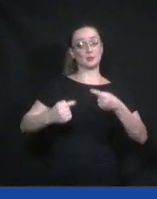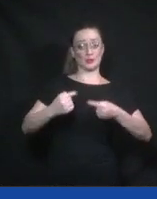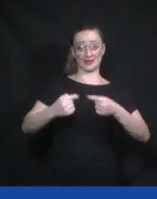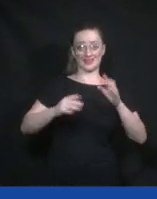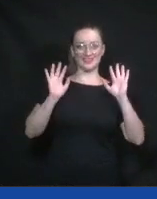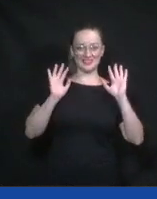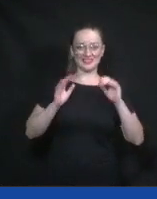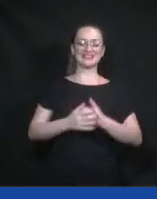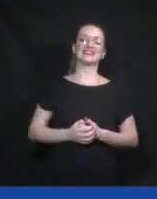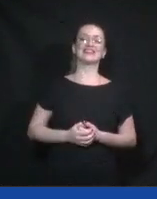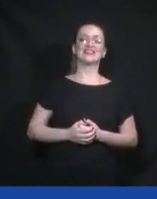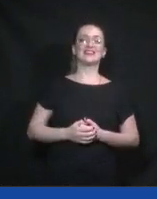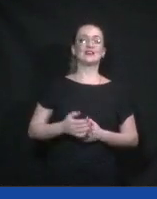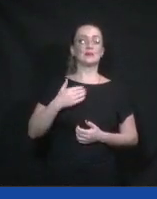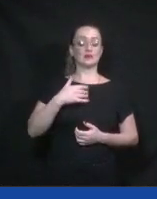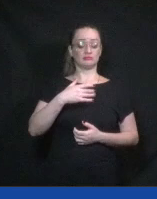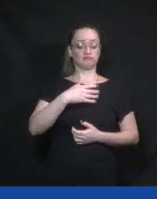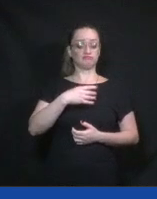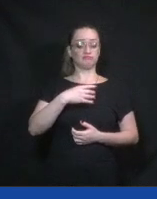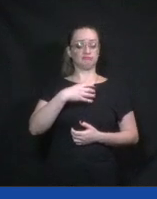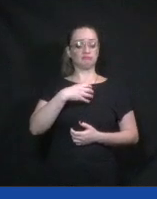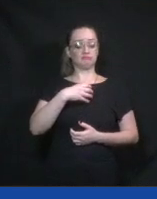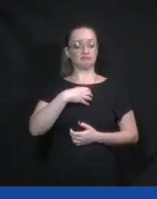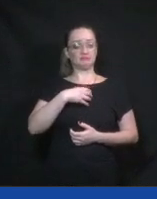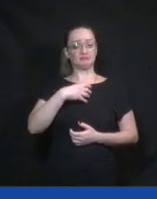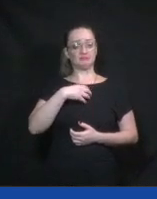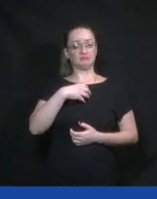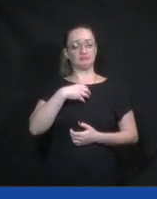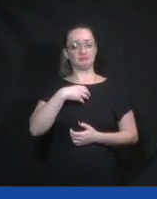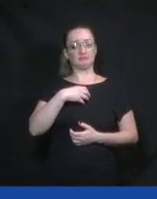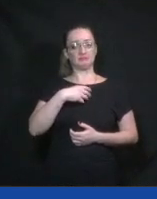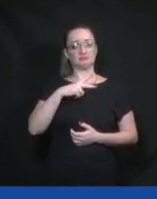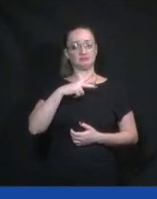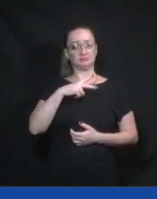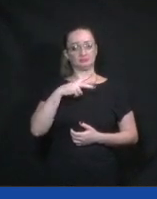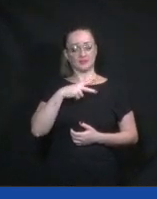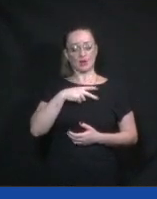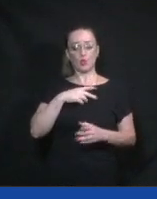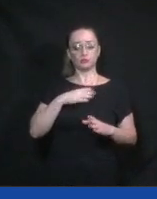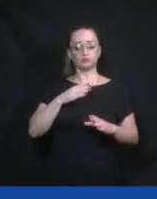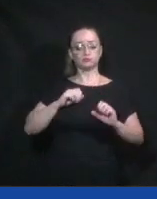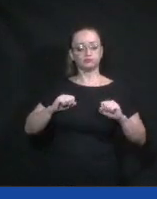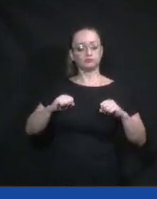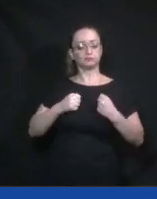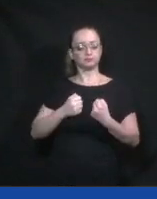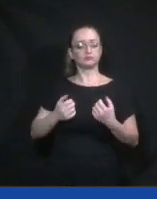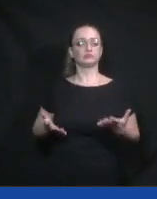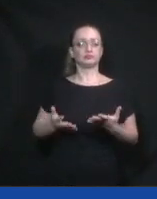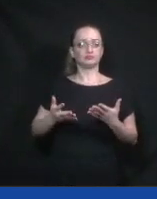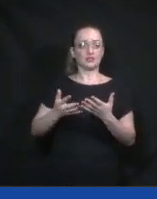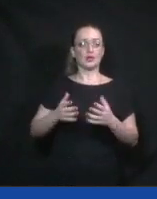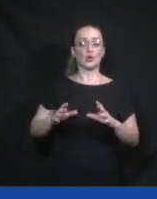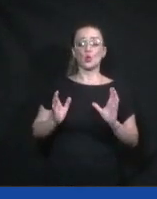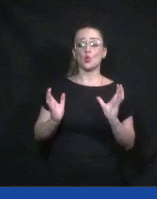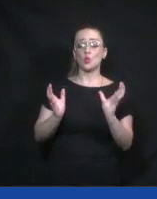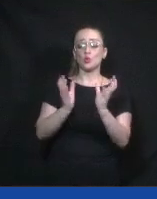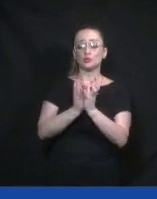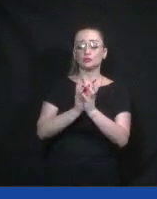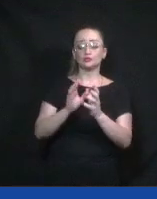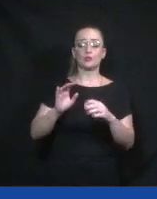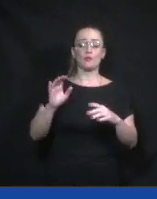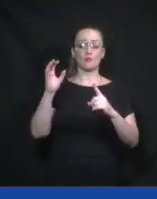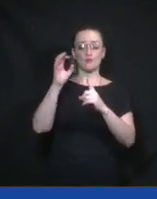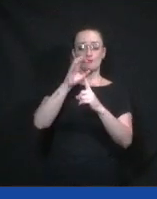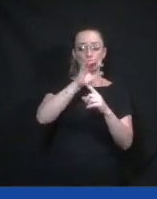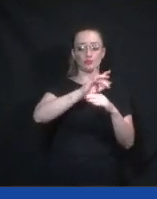agora mas eu pessoalmente sou muito favorável ao fato de que um conjunto grande de influenciadores digitais Tem